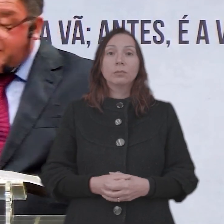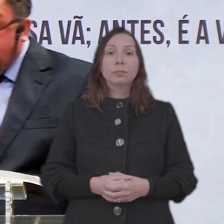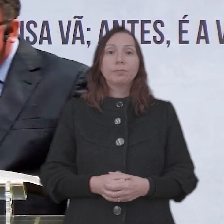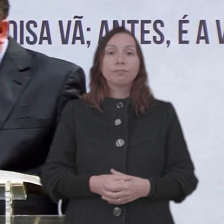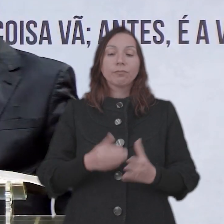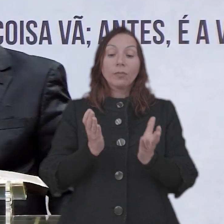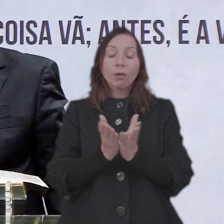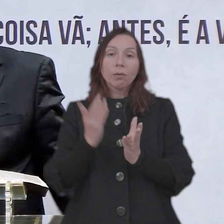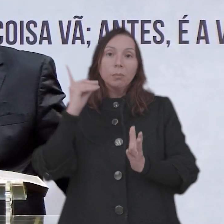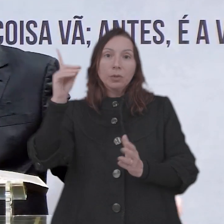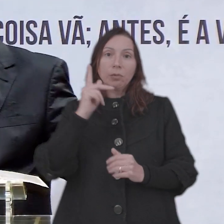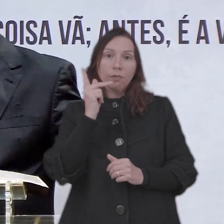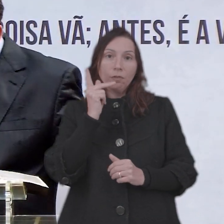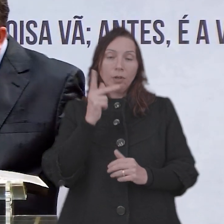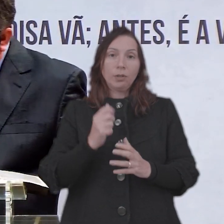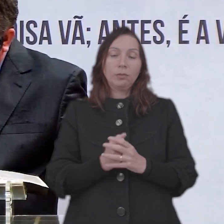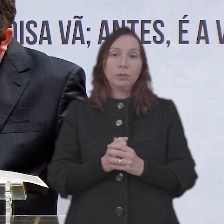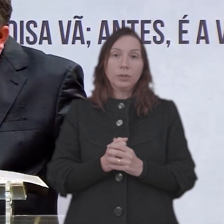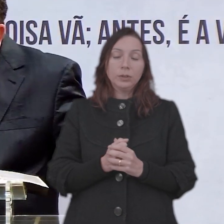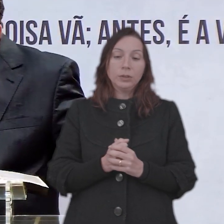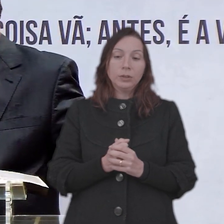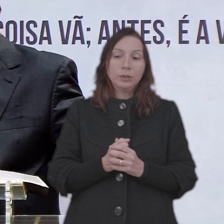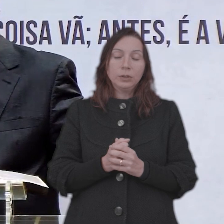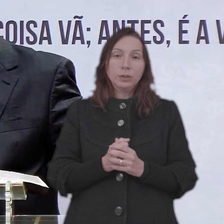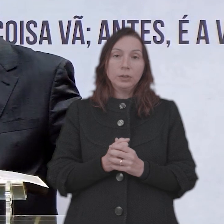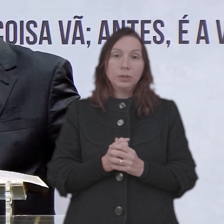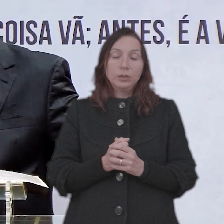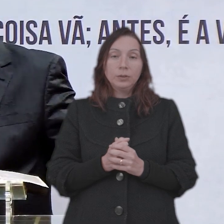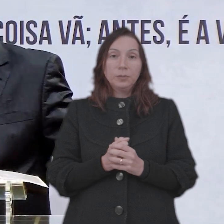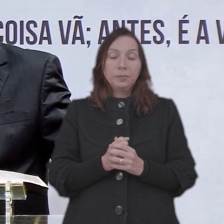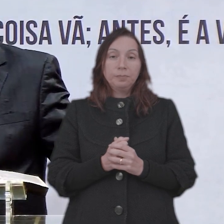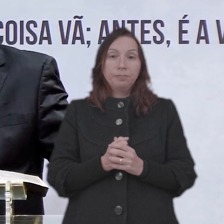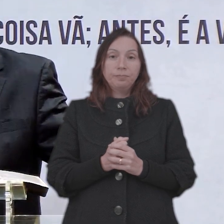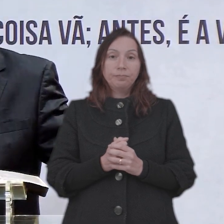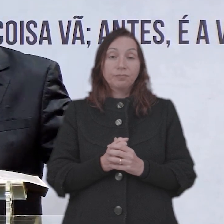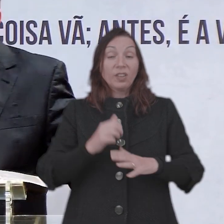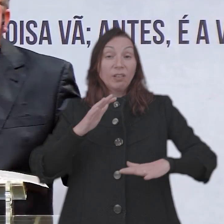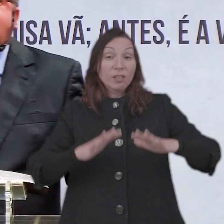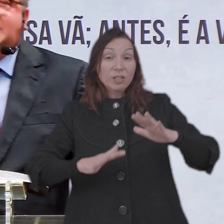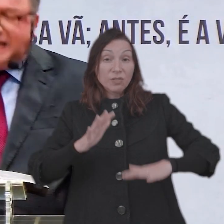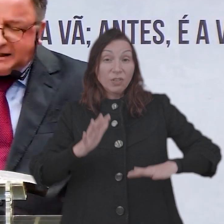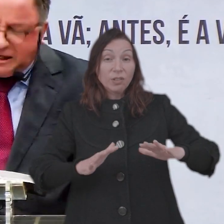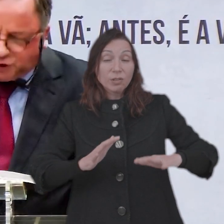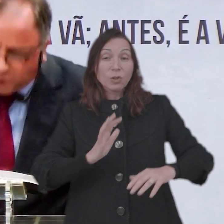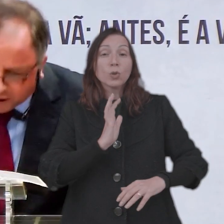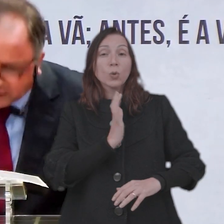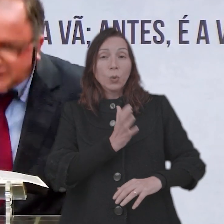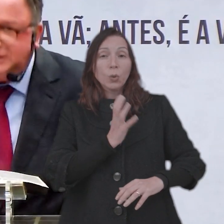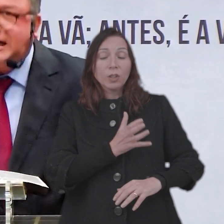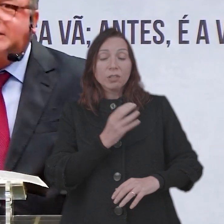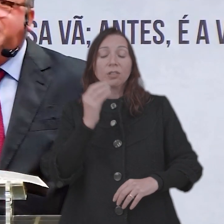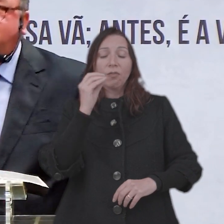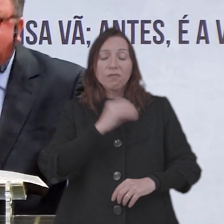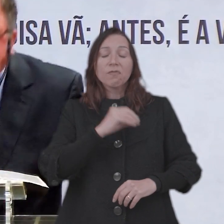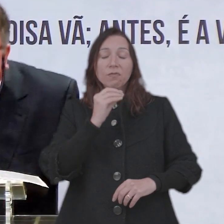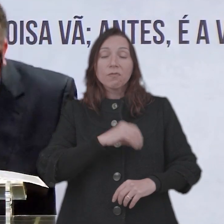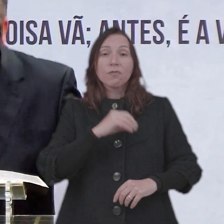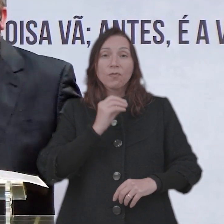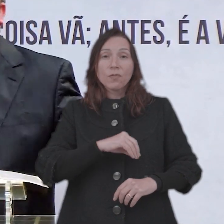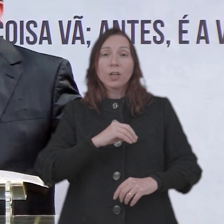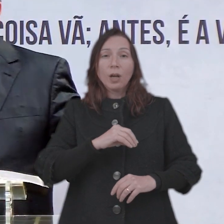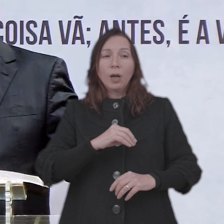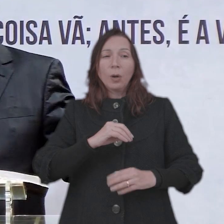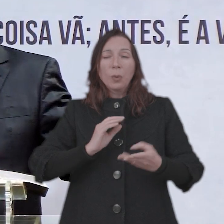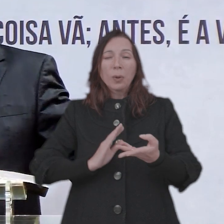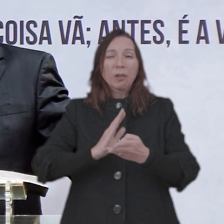A Bíblia fala que o nosso coração, ele enfraquece no meio das tentações e das